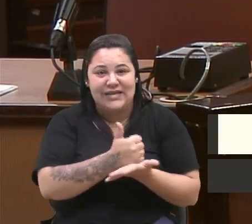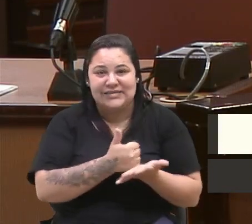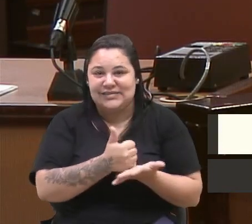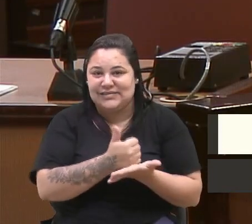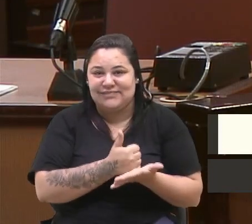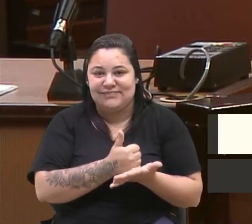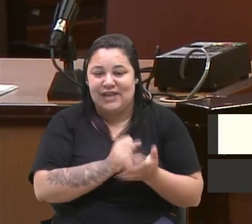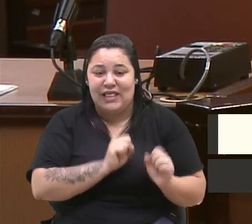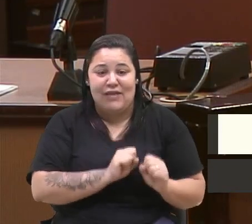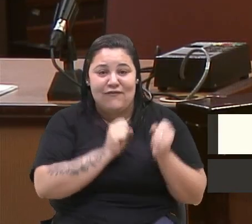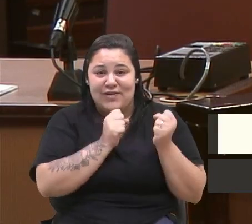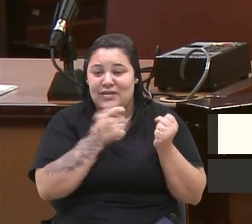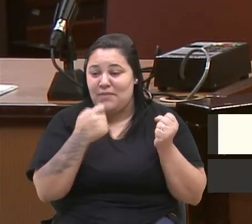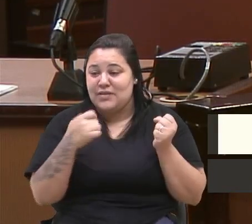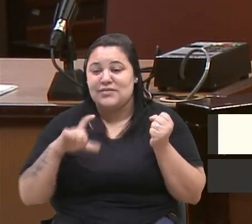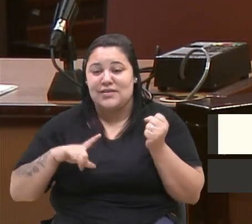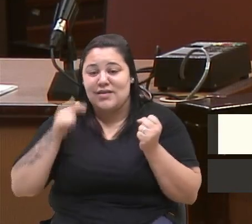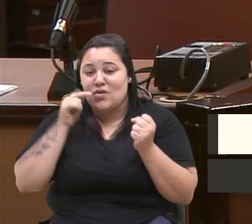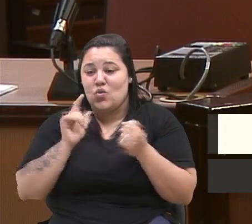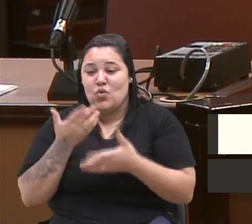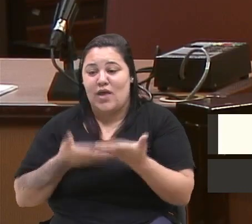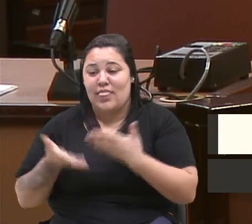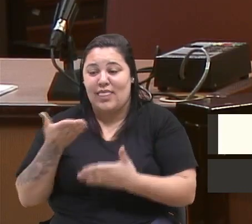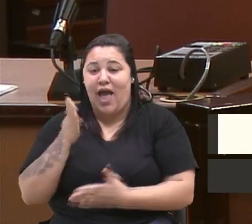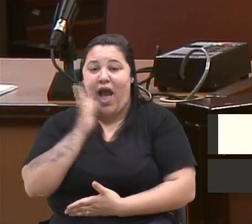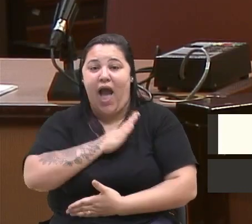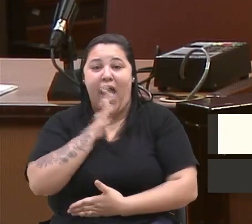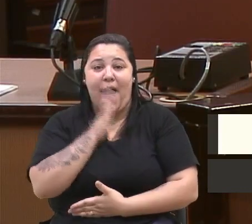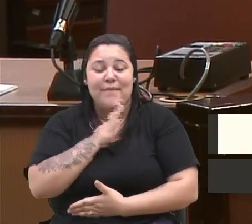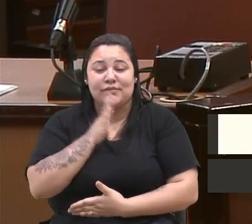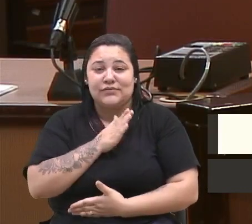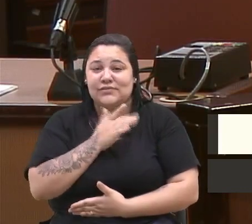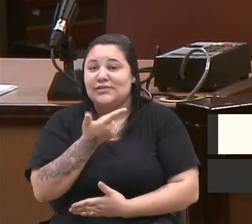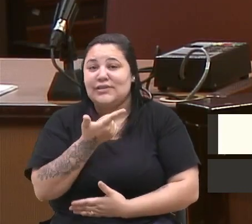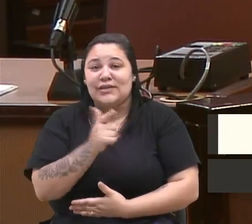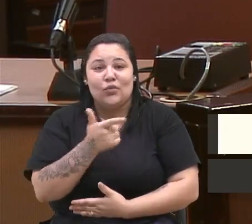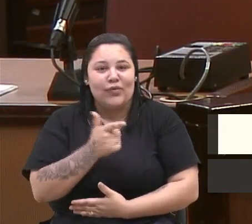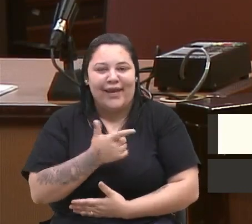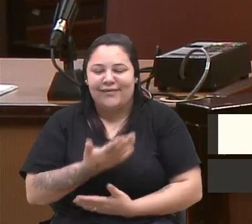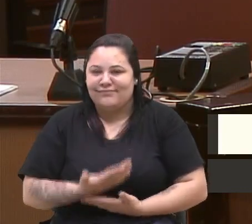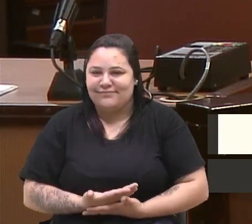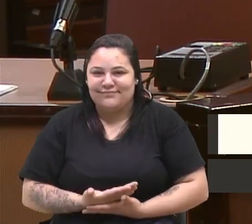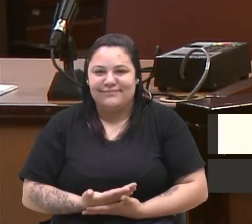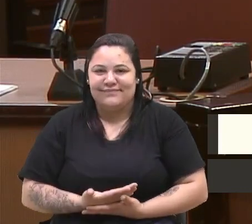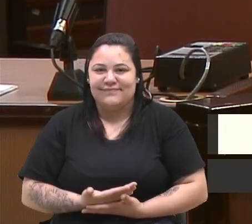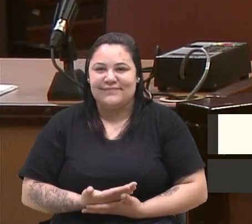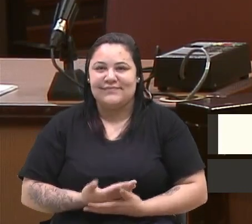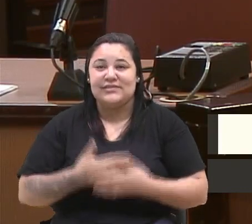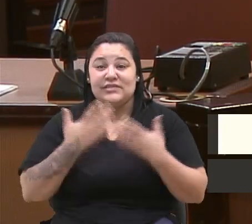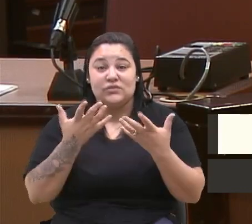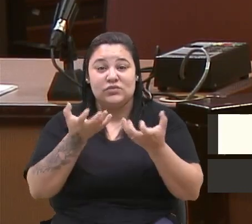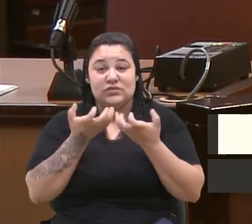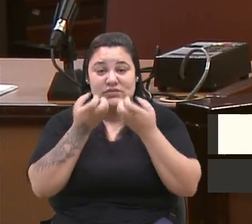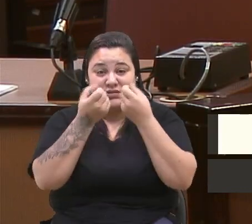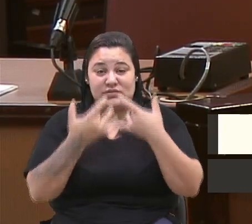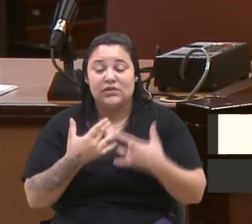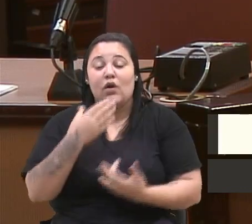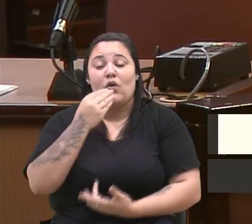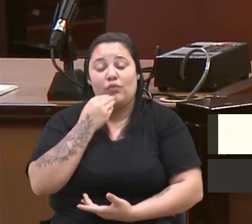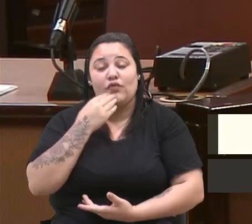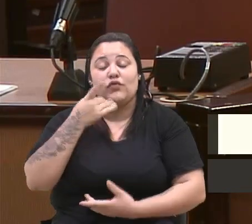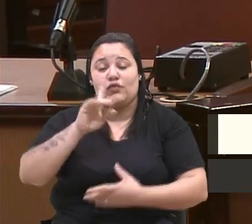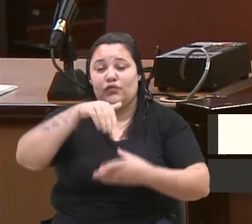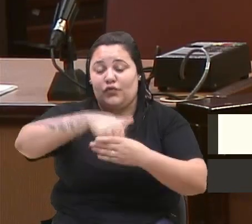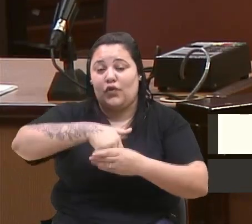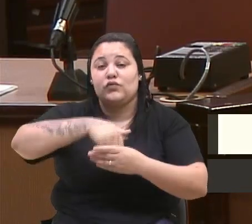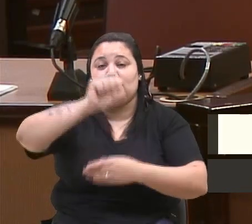Civil precisa para atender de imediato e a contento a população caxiense. Então, eu quero reforçar que, obviamente, vou votar favorável